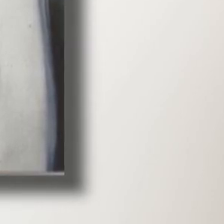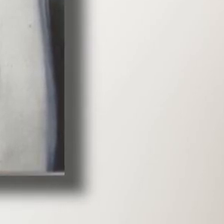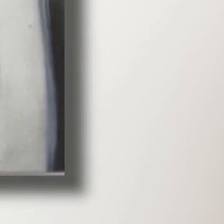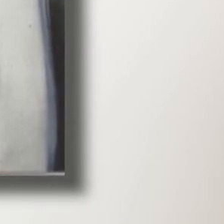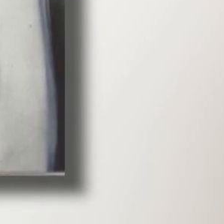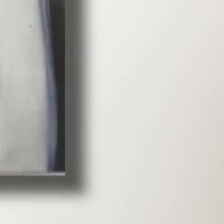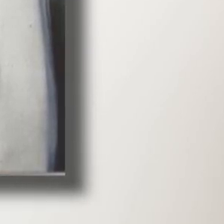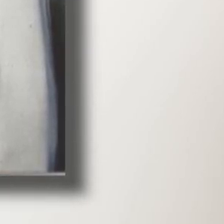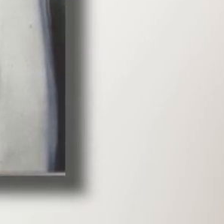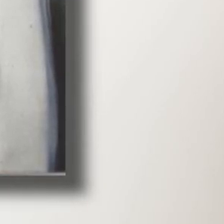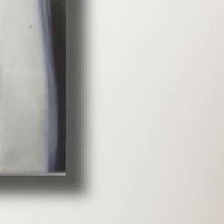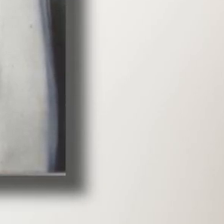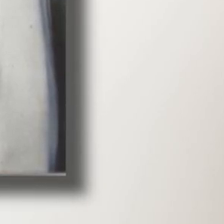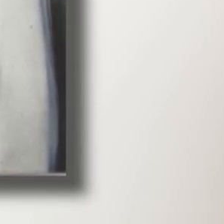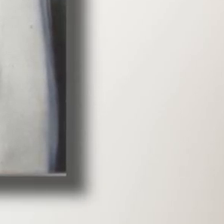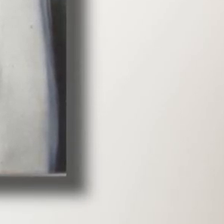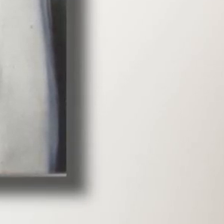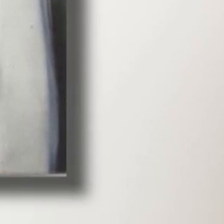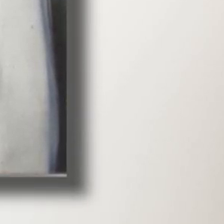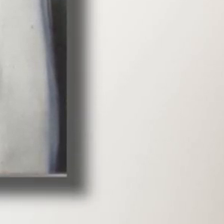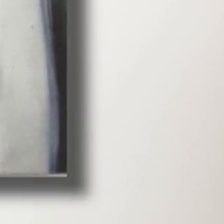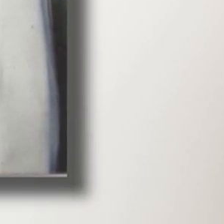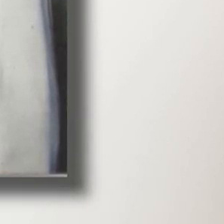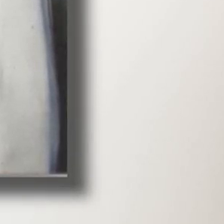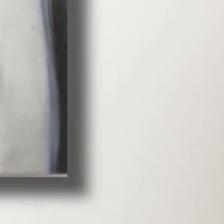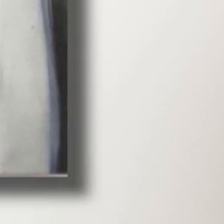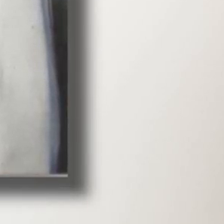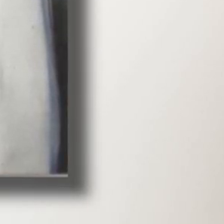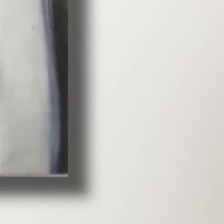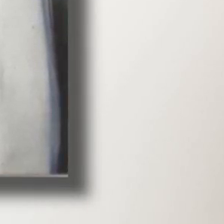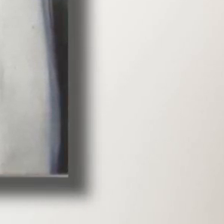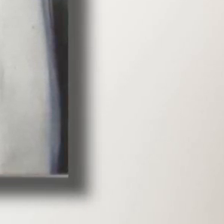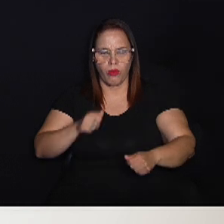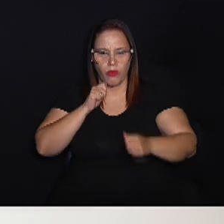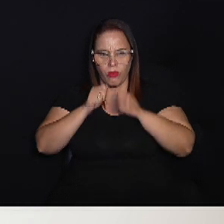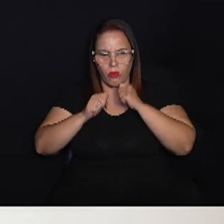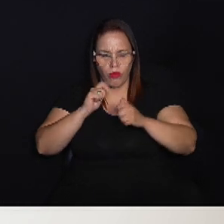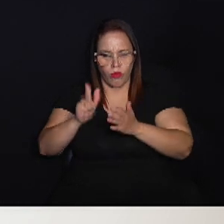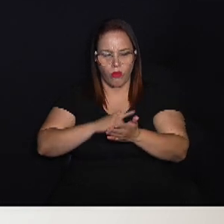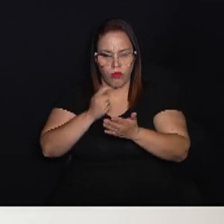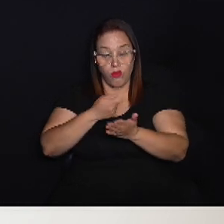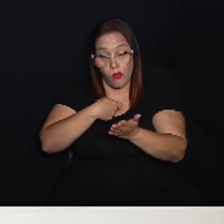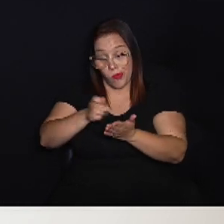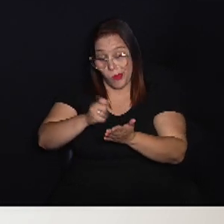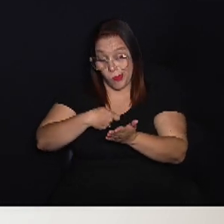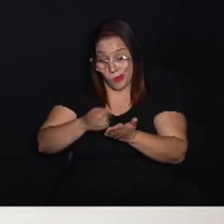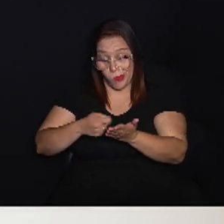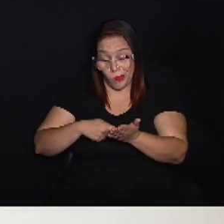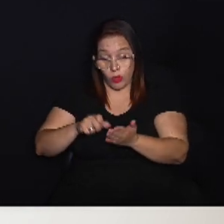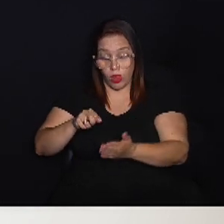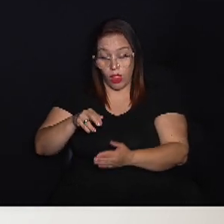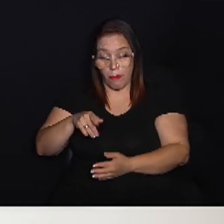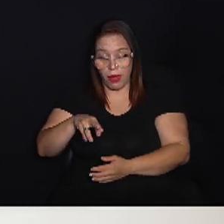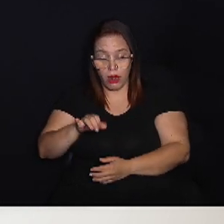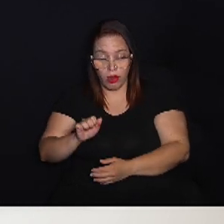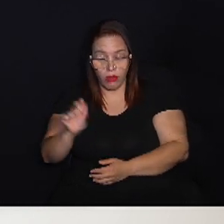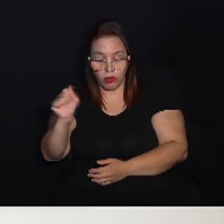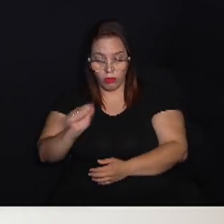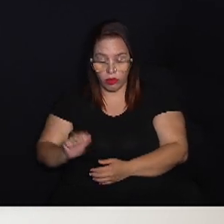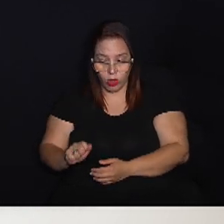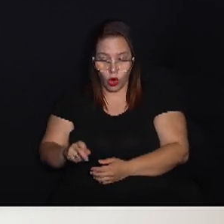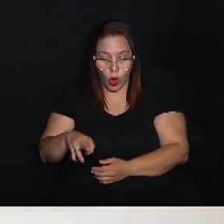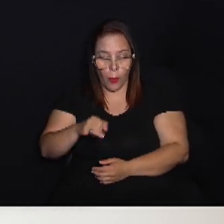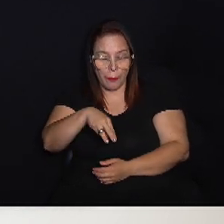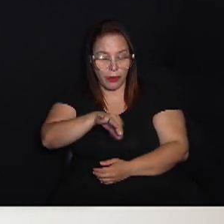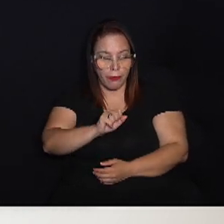Judeu-alemão, Samuel Lisman atuou durante muito tempo como jornalista e escritor. Na América do Sul, passou pela